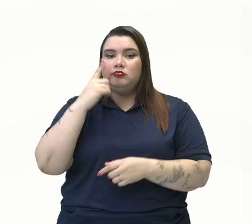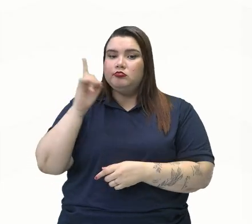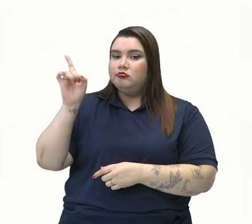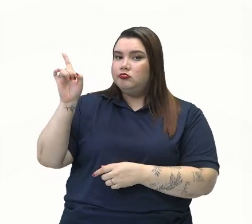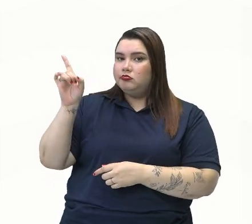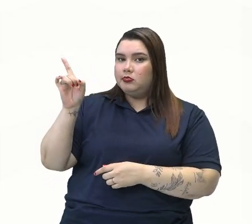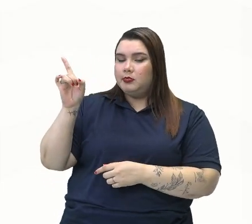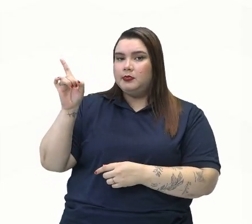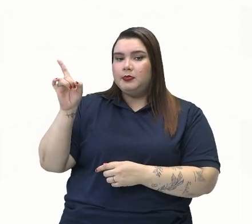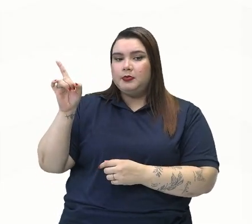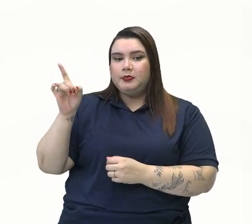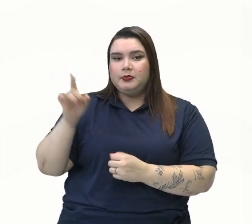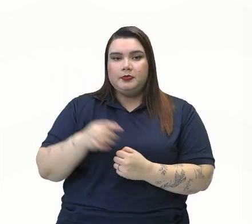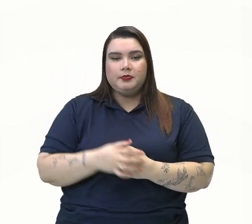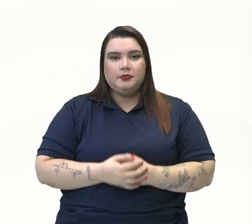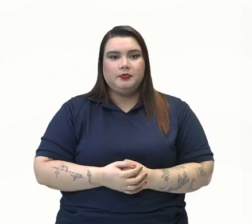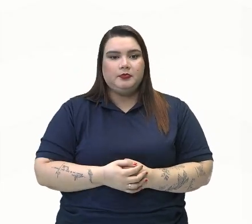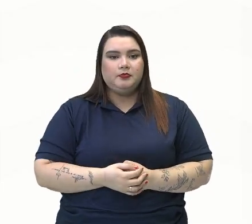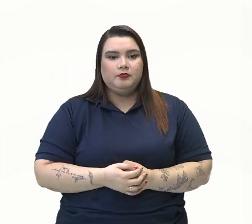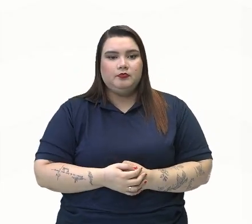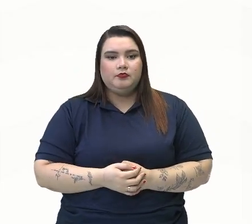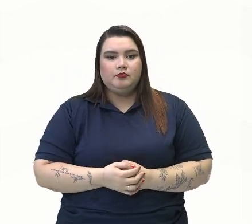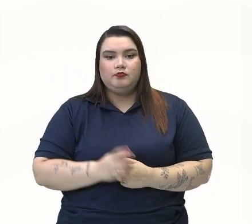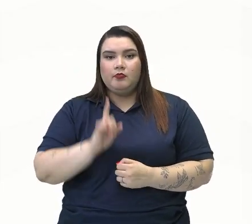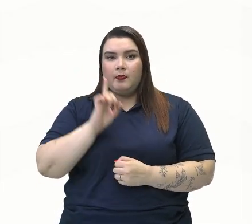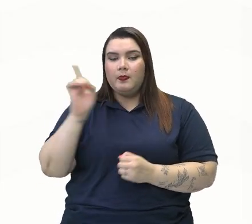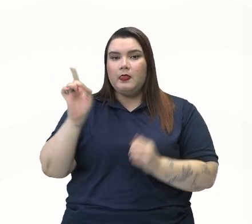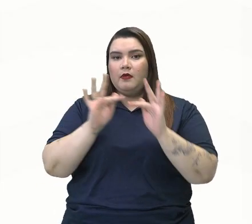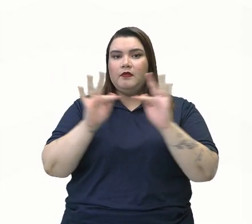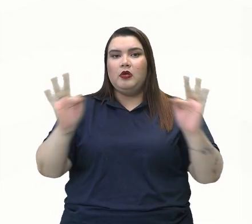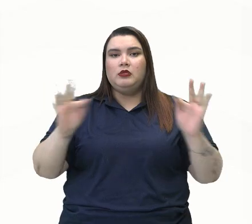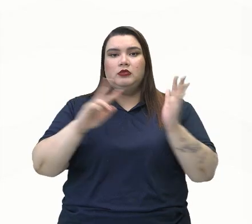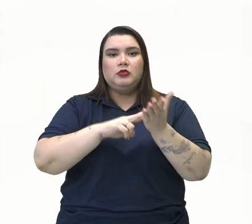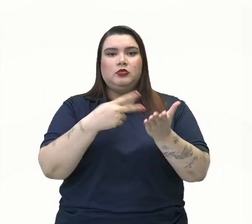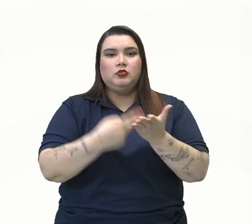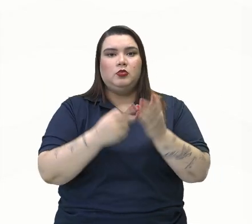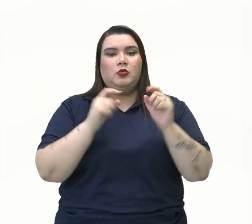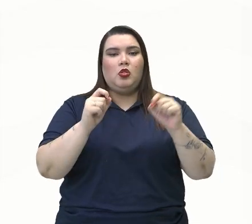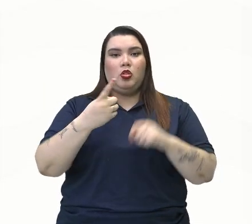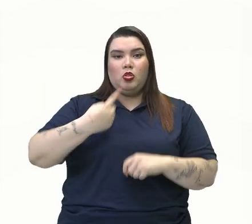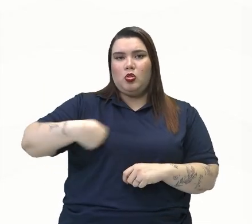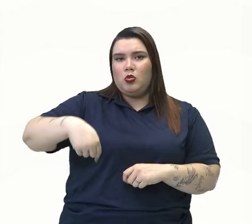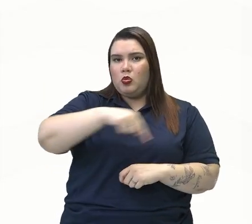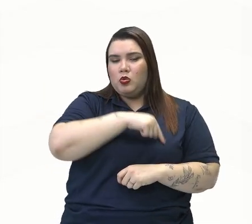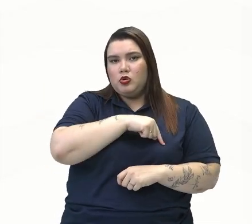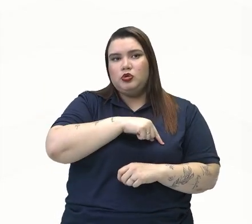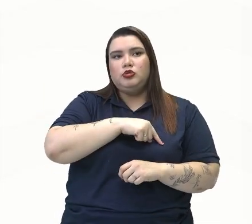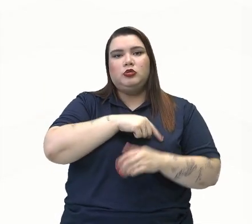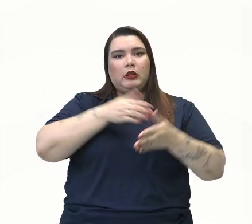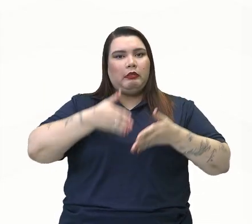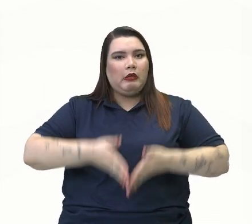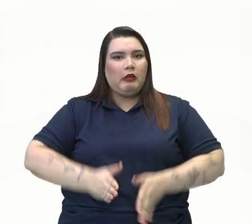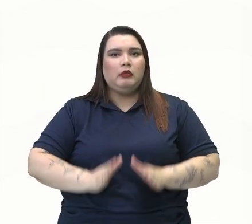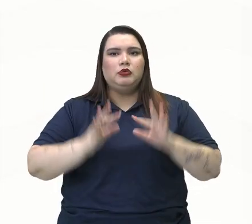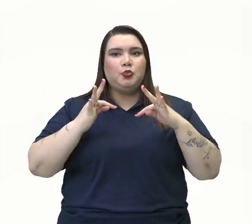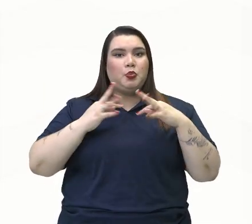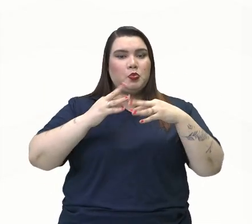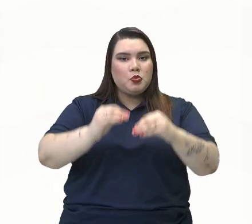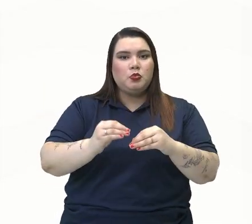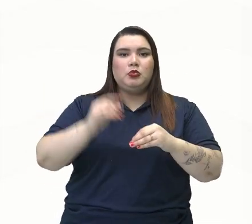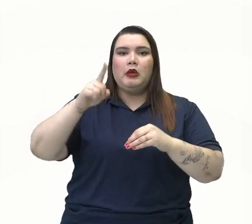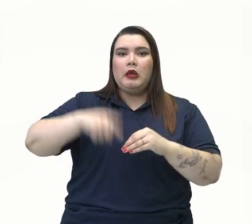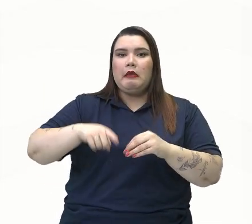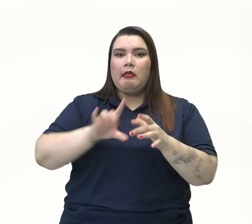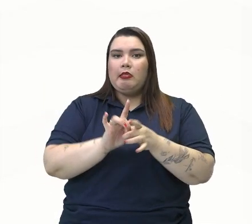We are all born free and equal. Nós nascemos todos livres e iguais. Tá? Então, isso